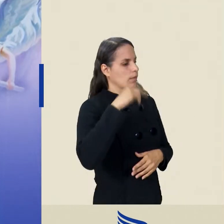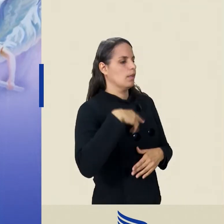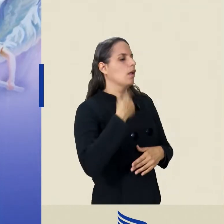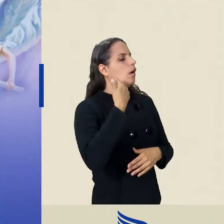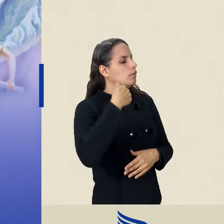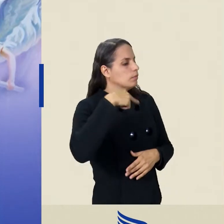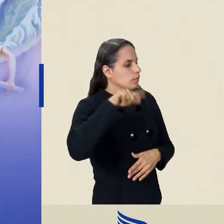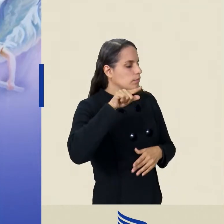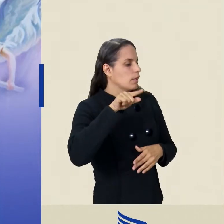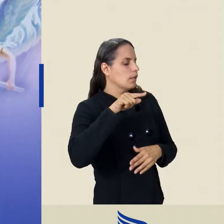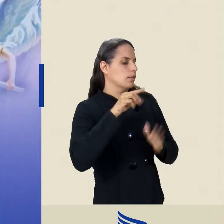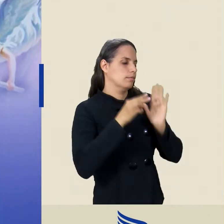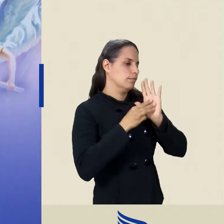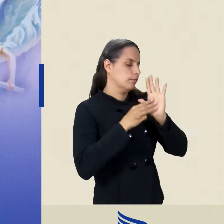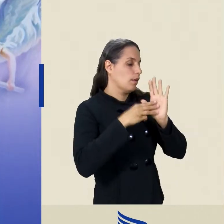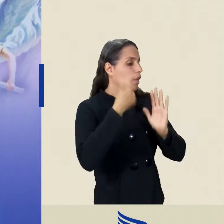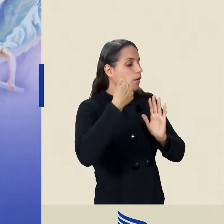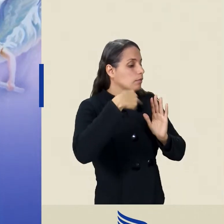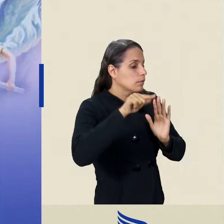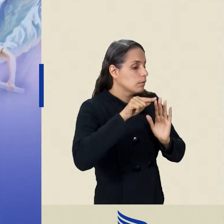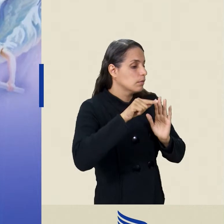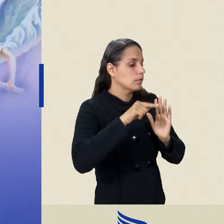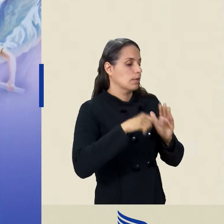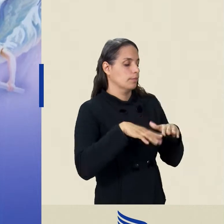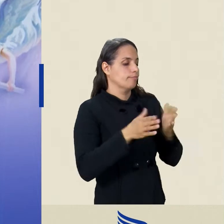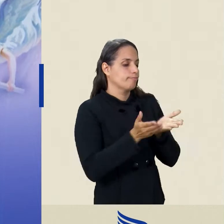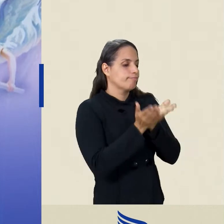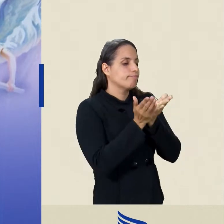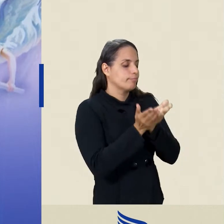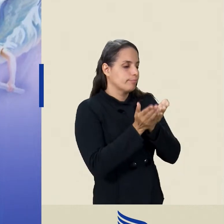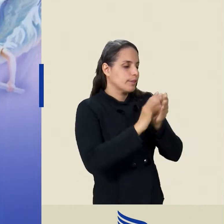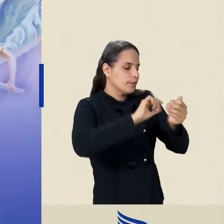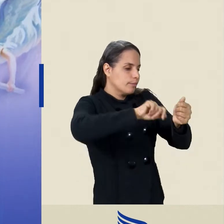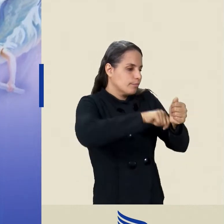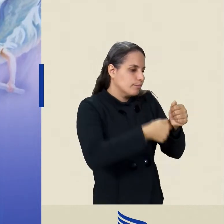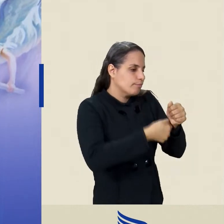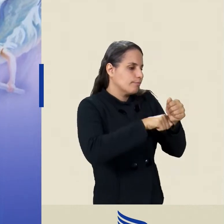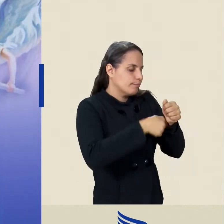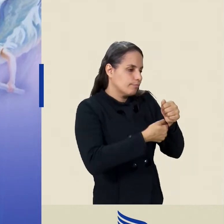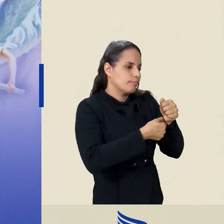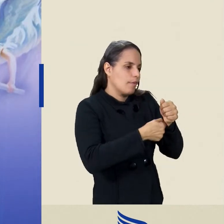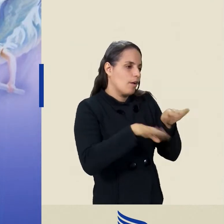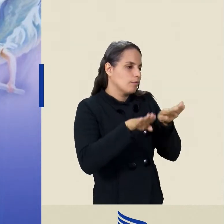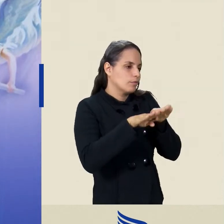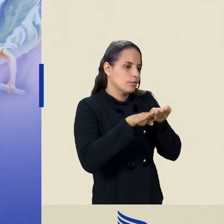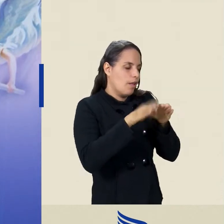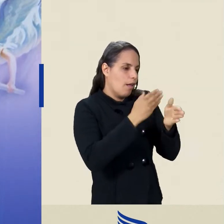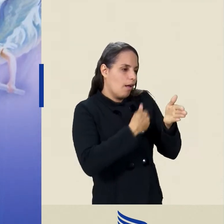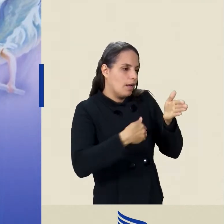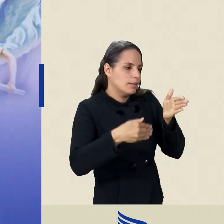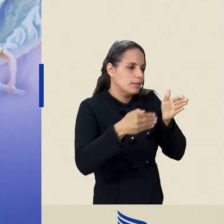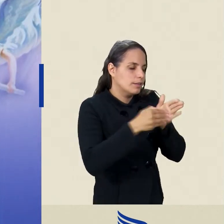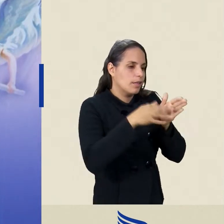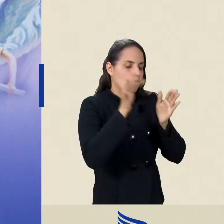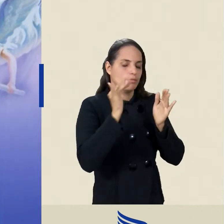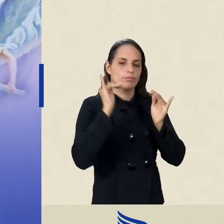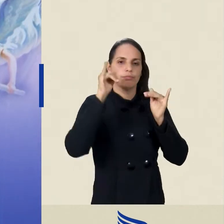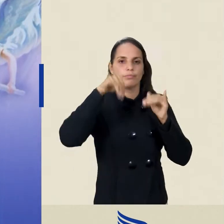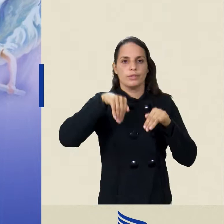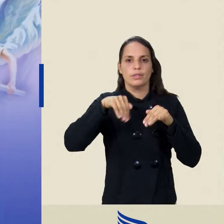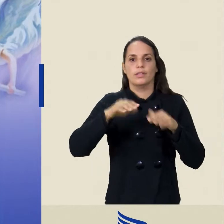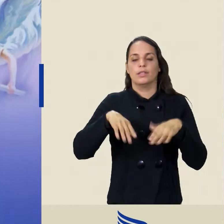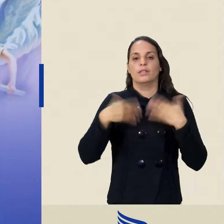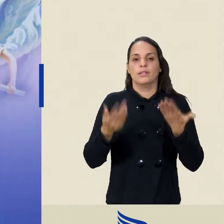Vai, Daniel, porque estas palavras estão encerradas e seladas até ao tempo do fim. Muitos